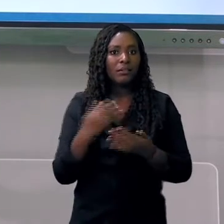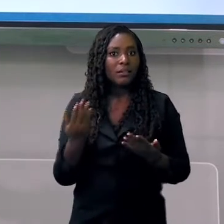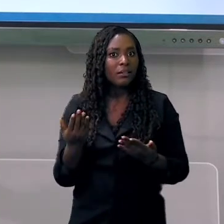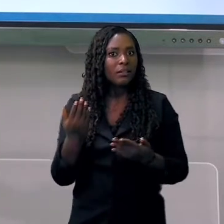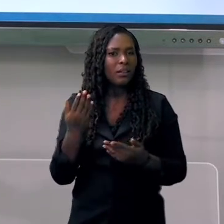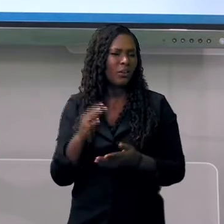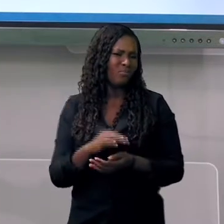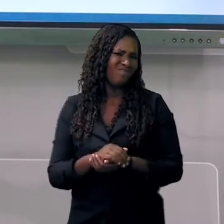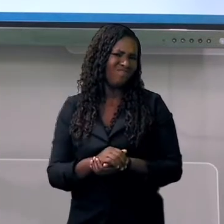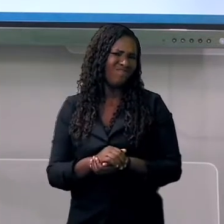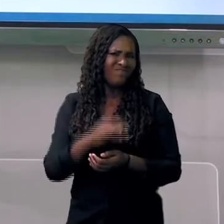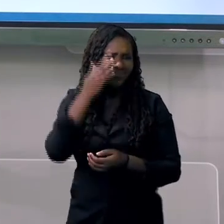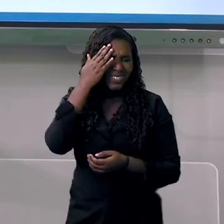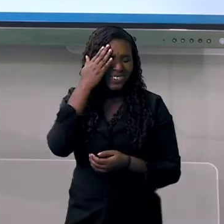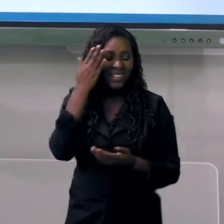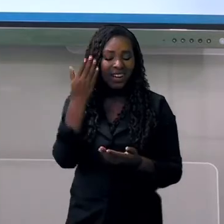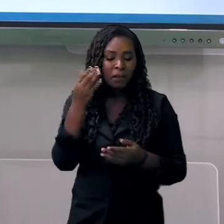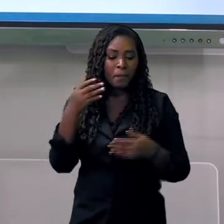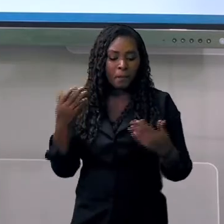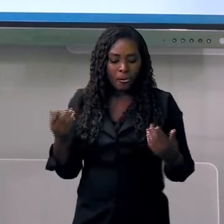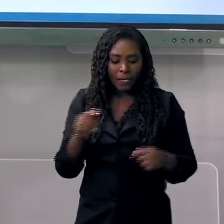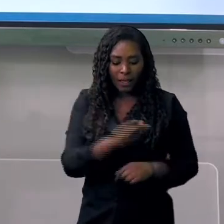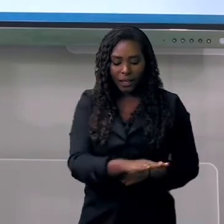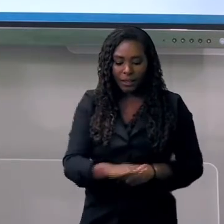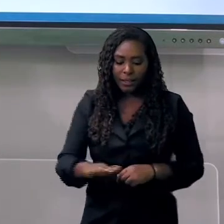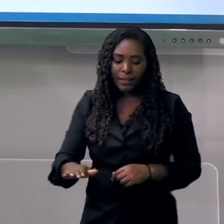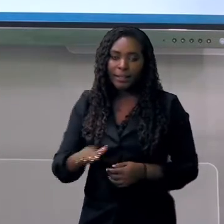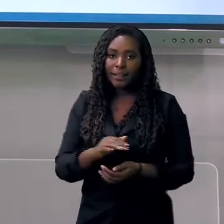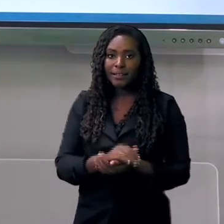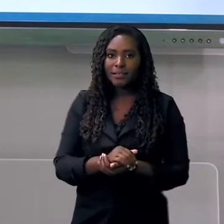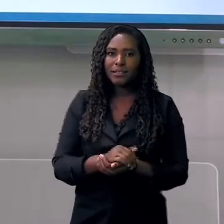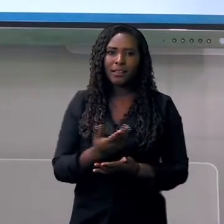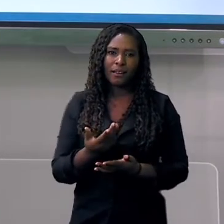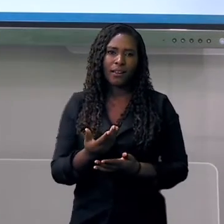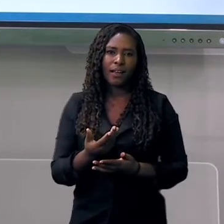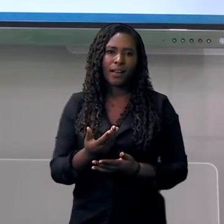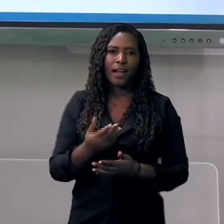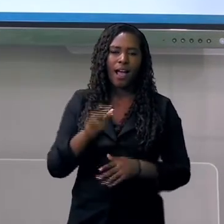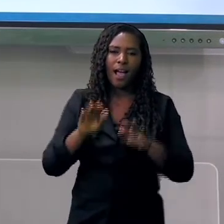os rótulos podem permanecer pela vida toda.